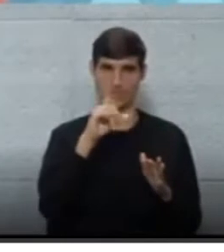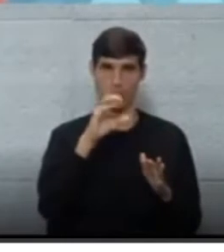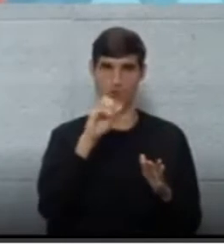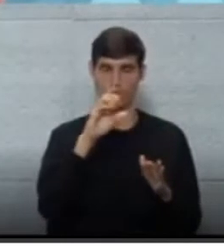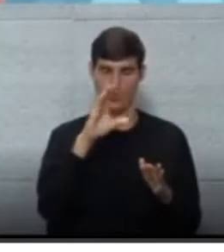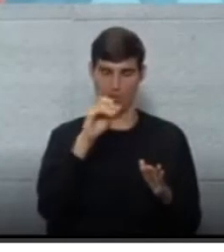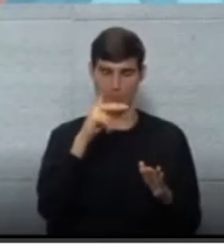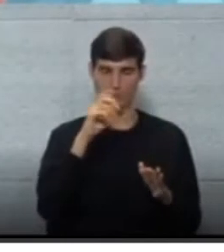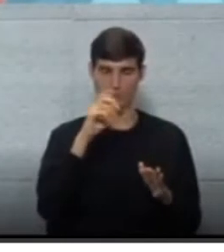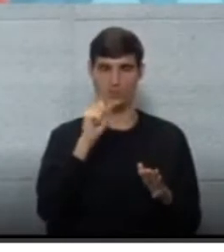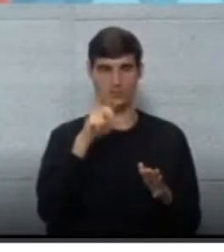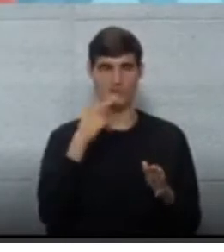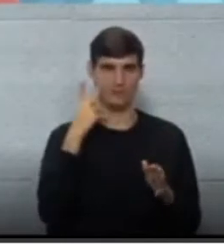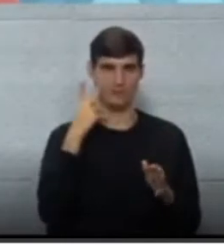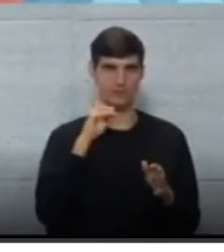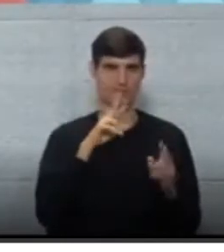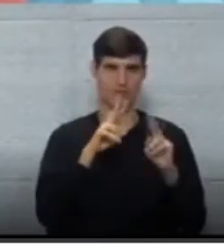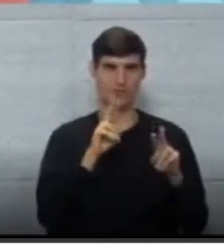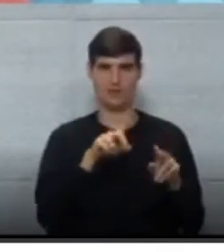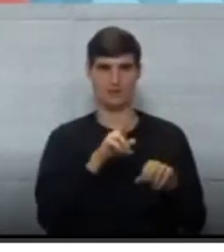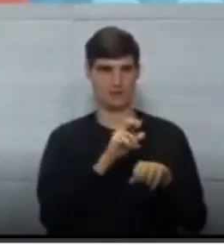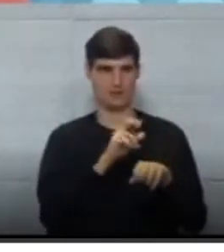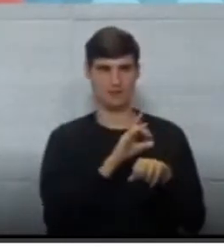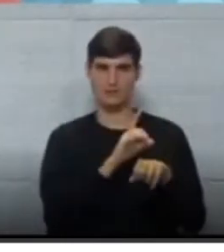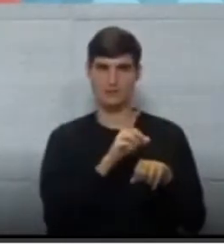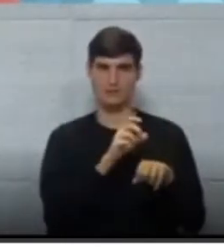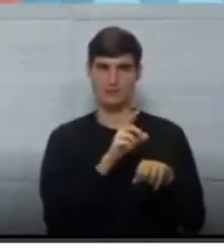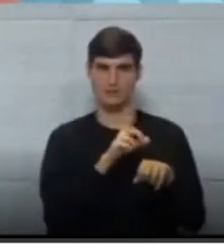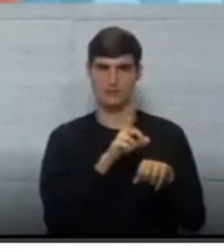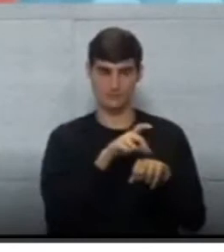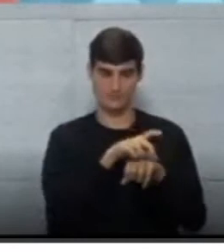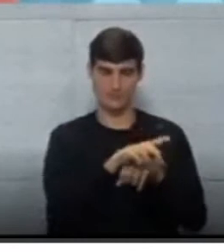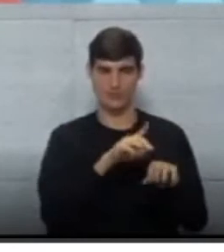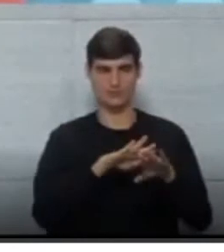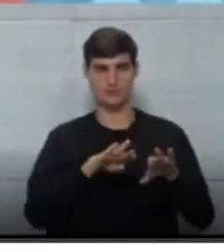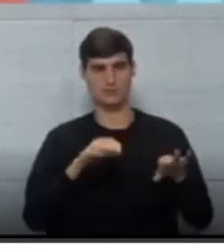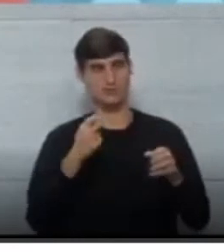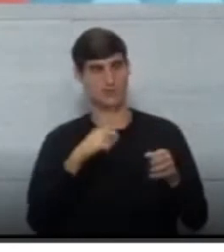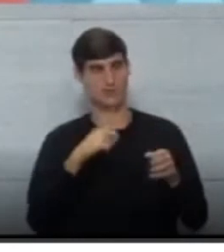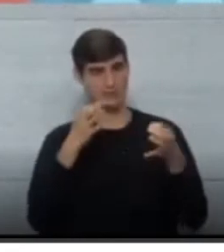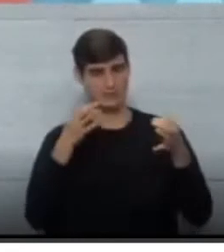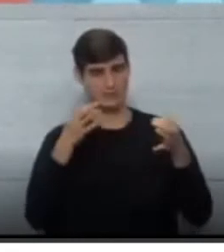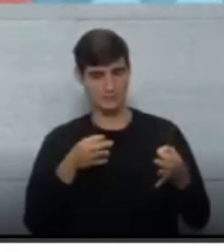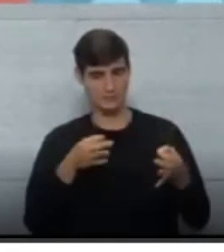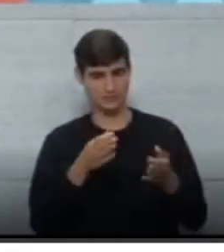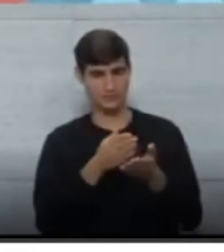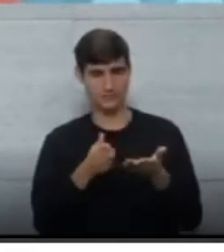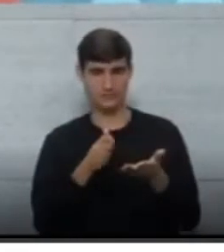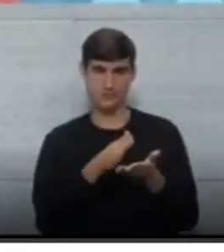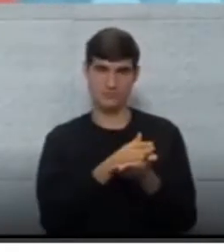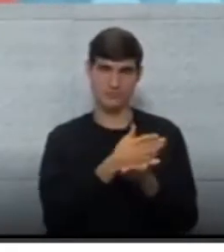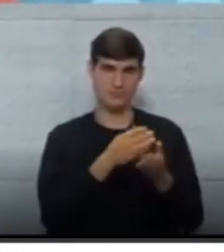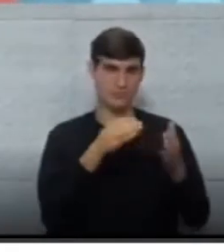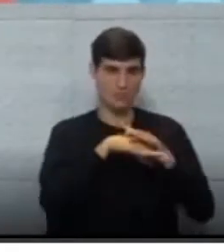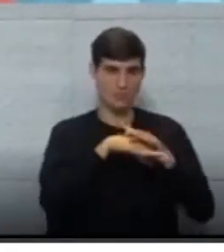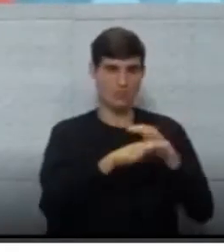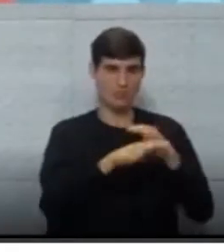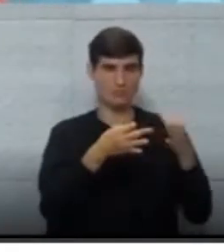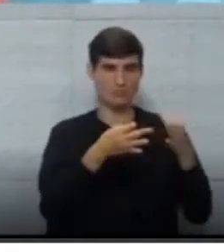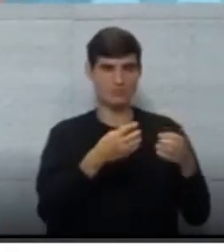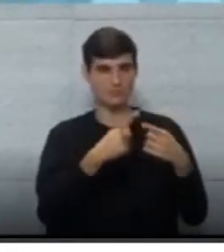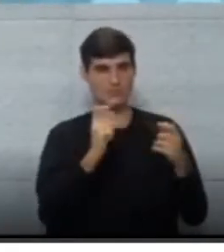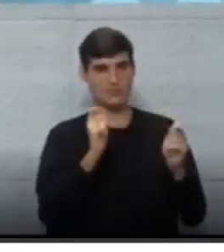certo? Então, é muito importante que seja feito esse procedimento da forma correta, incubado corretamente para ter essa coagulação.